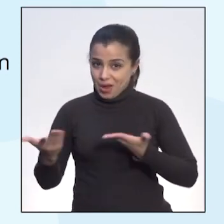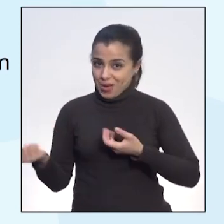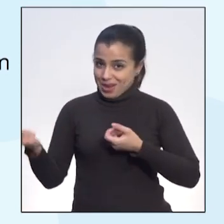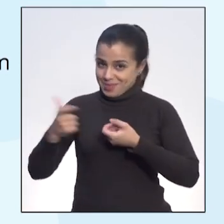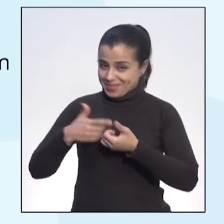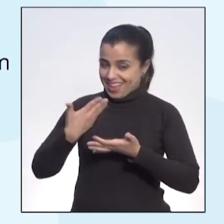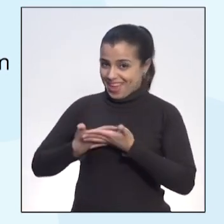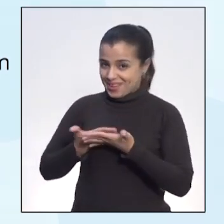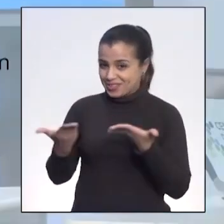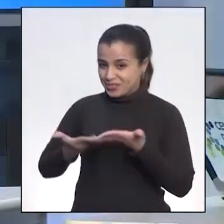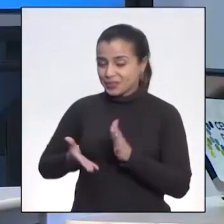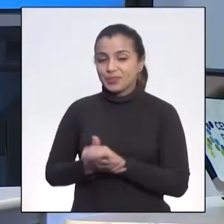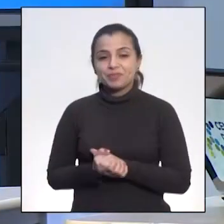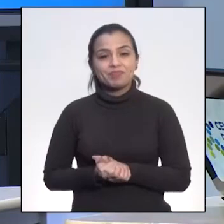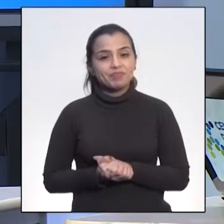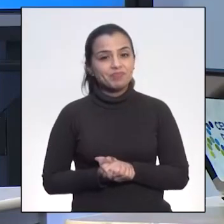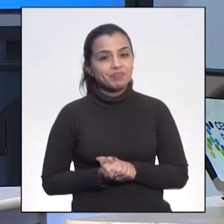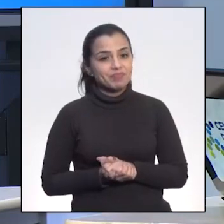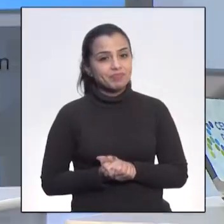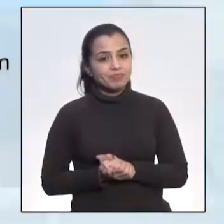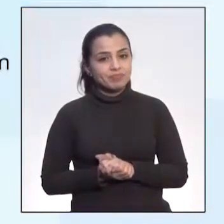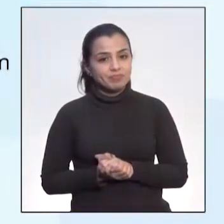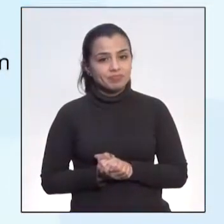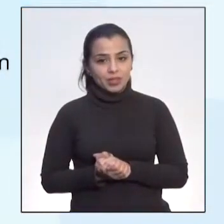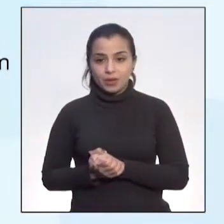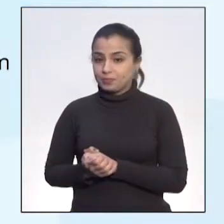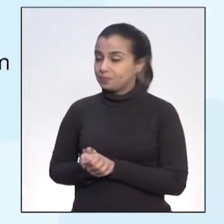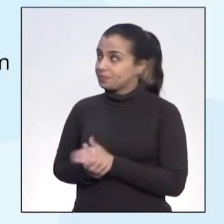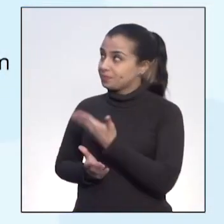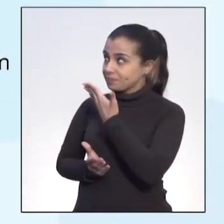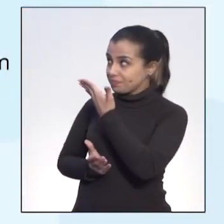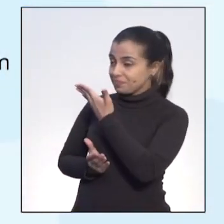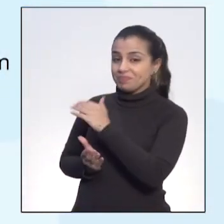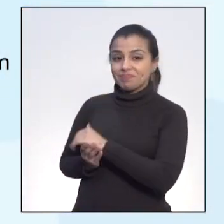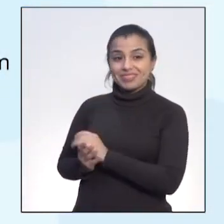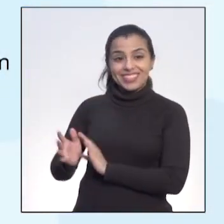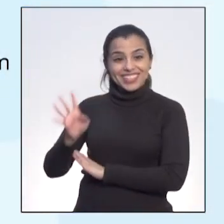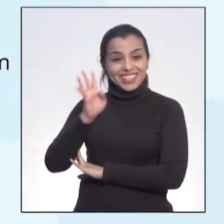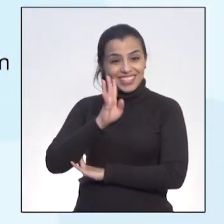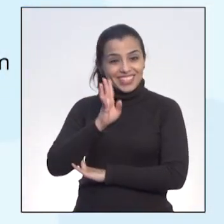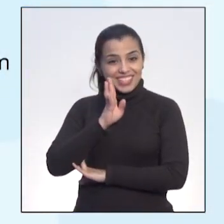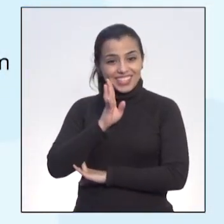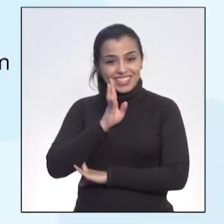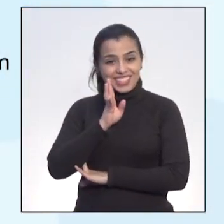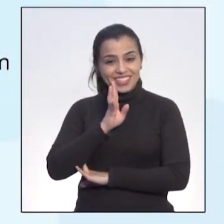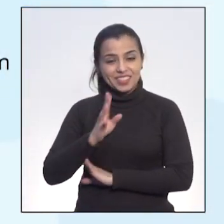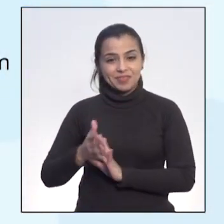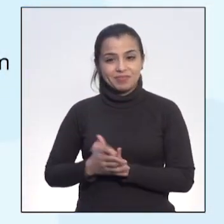essa habilidade. Só mantenha na tela por mais um instante, por favor. Reconhecer as